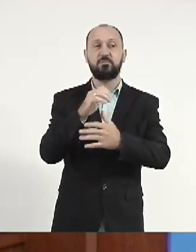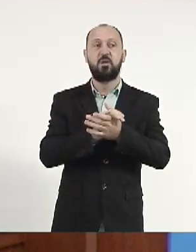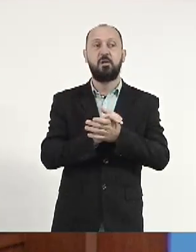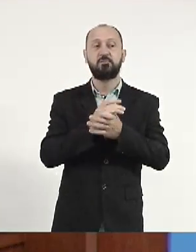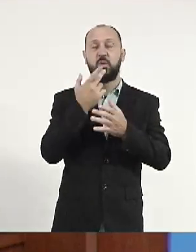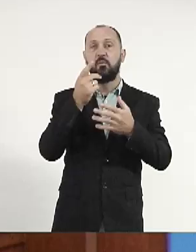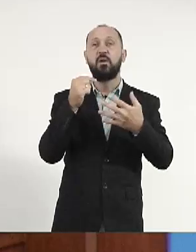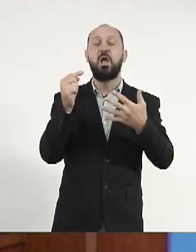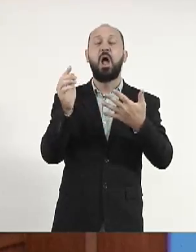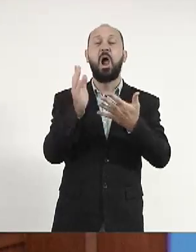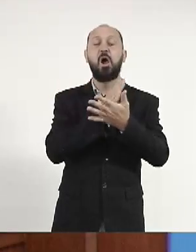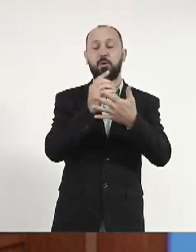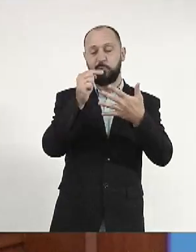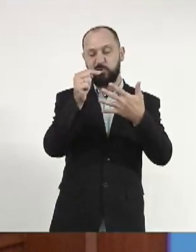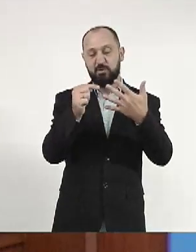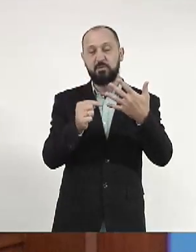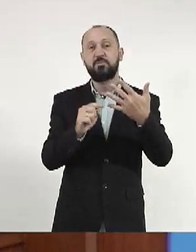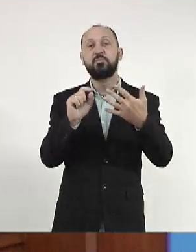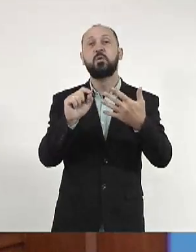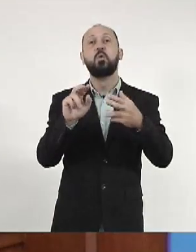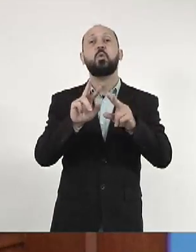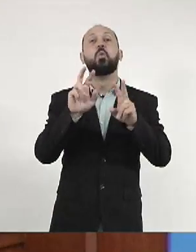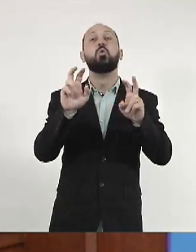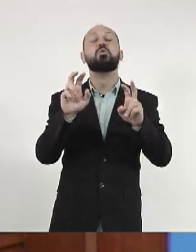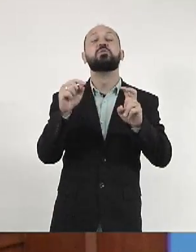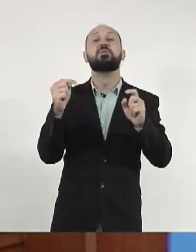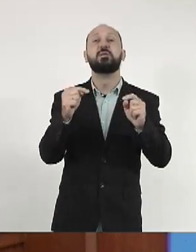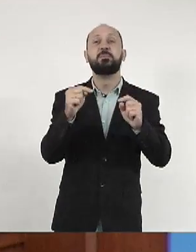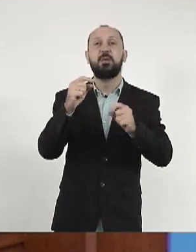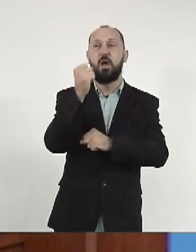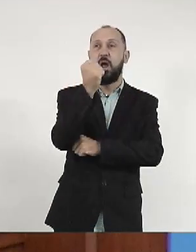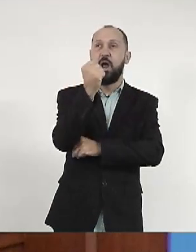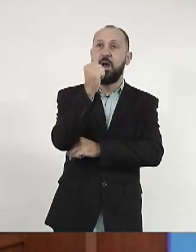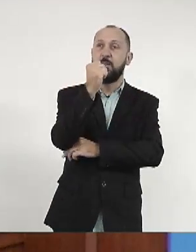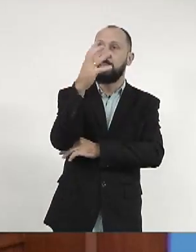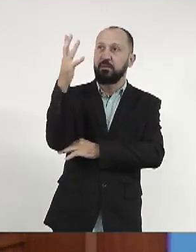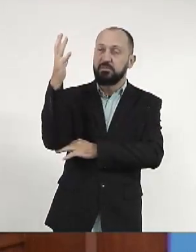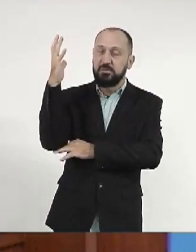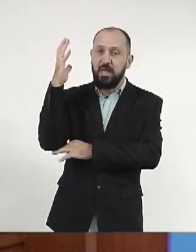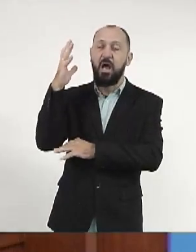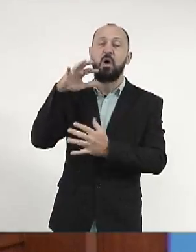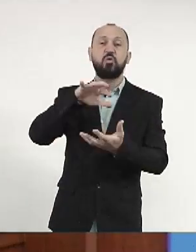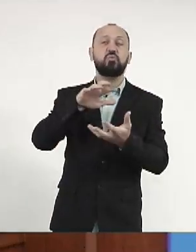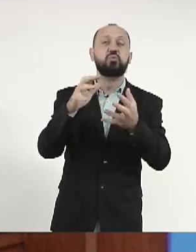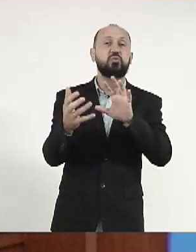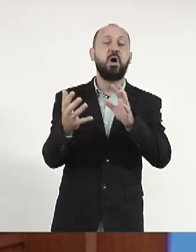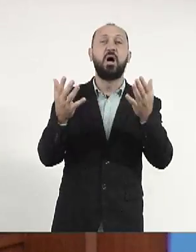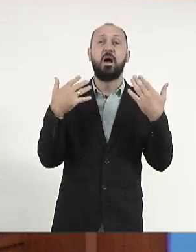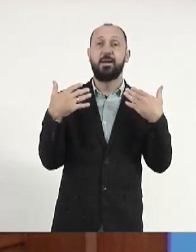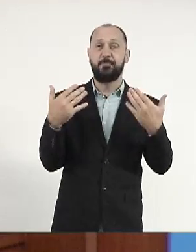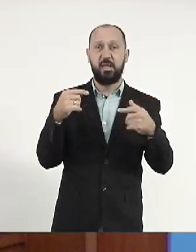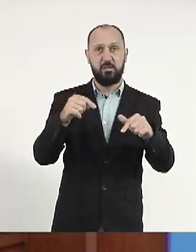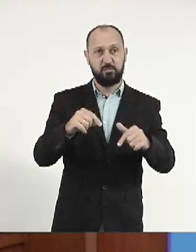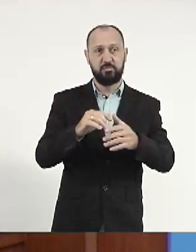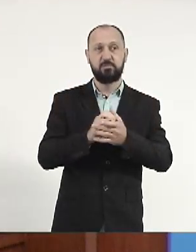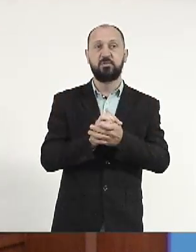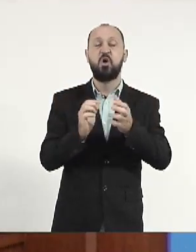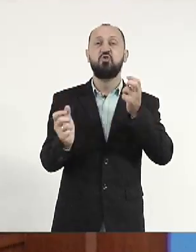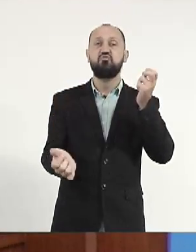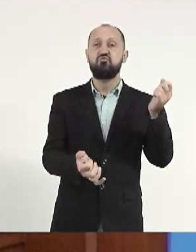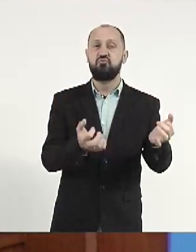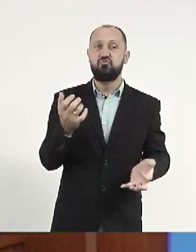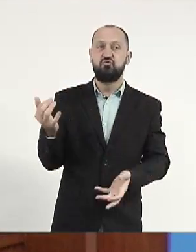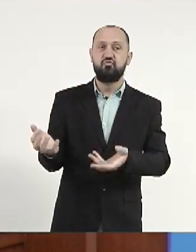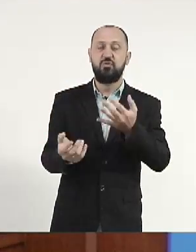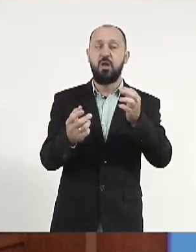citei aqui apenas a questão ambiental, das mudanças climáticas, das